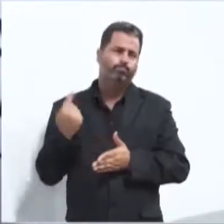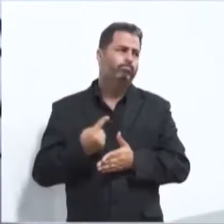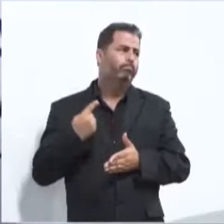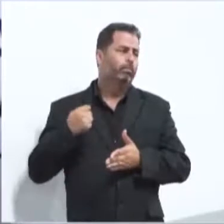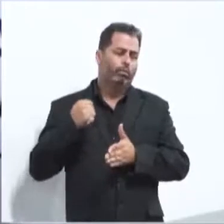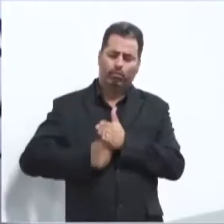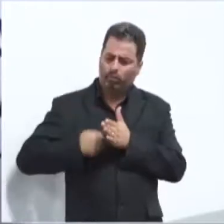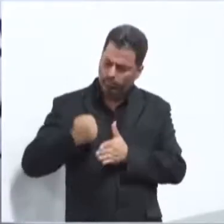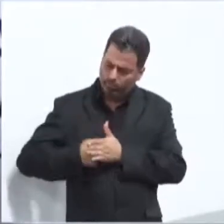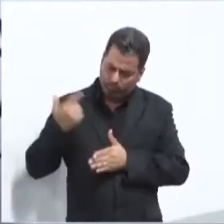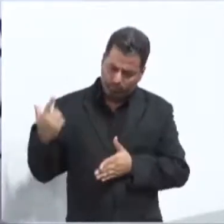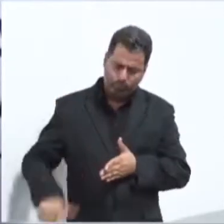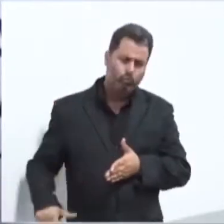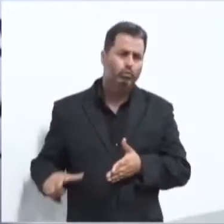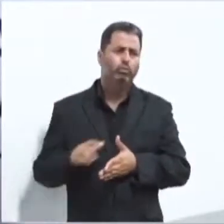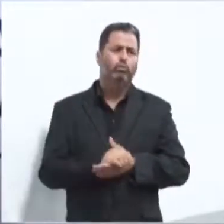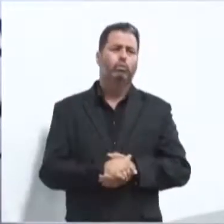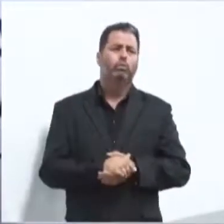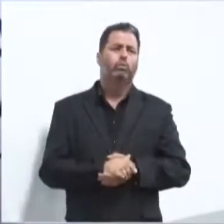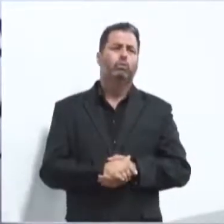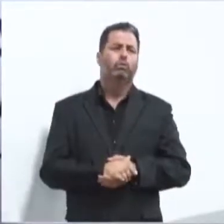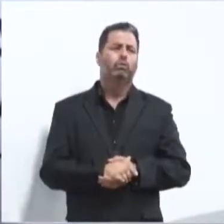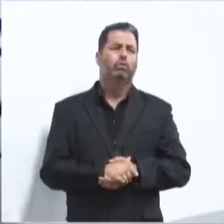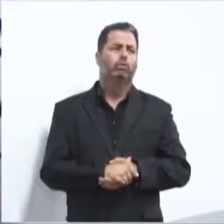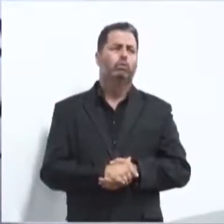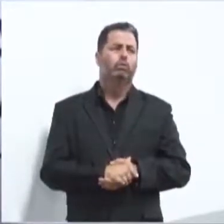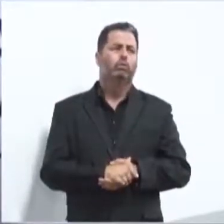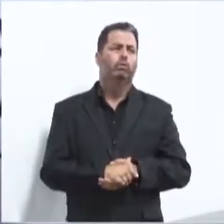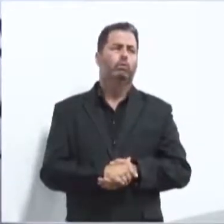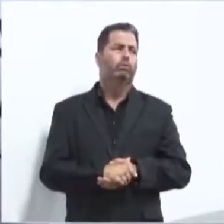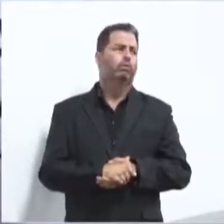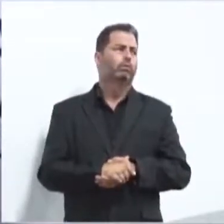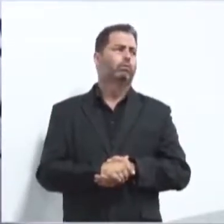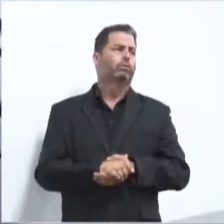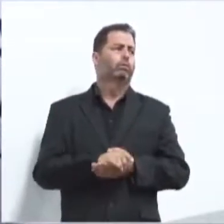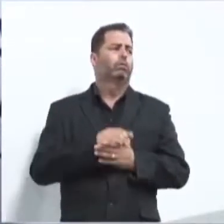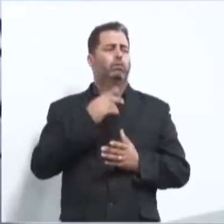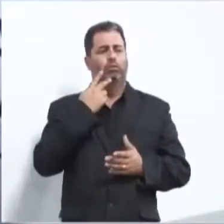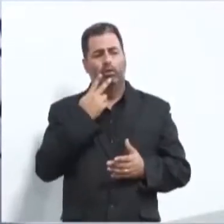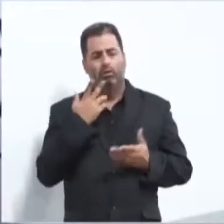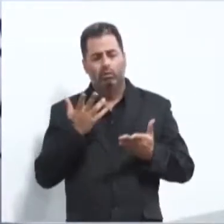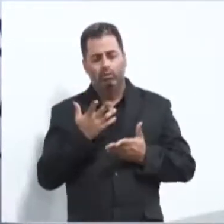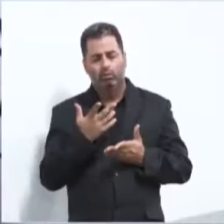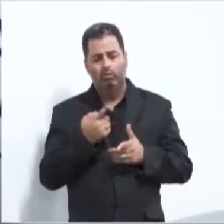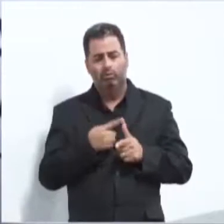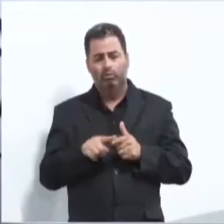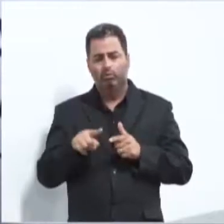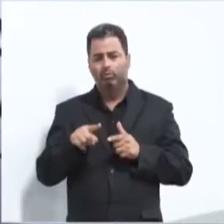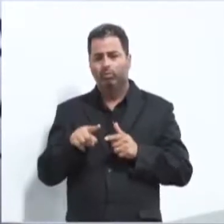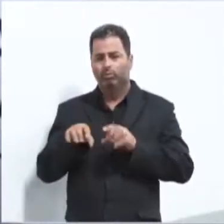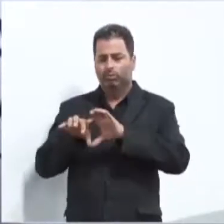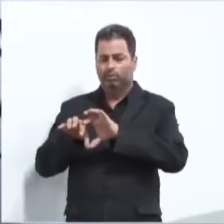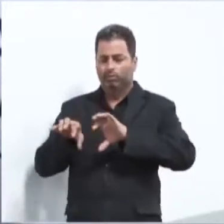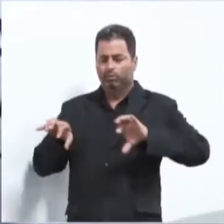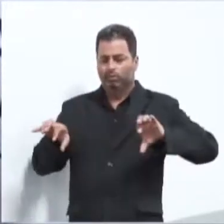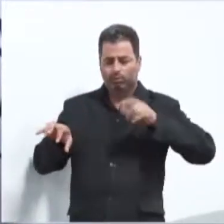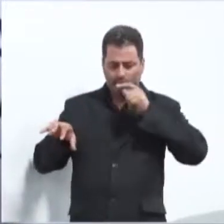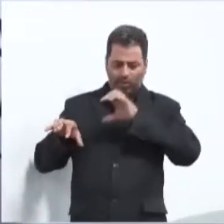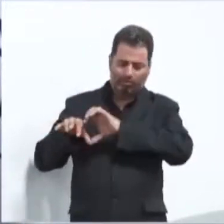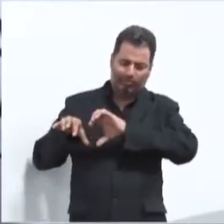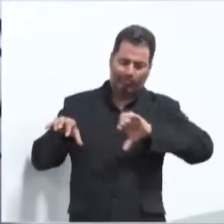pela população e com razão e abordar a hoje o sistema de abastecimento fracassado